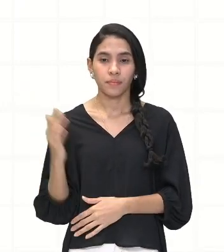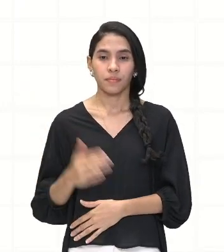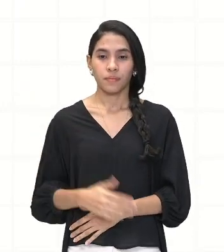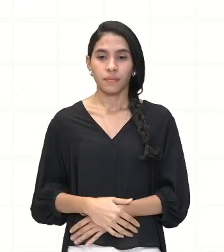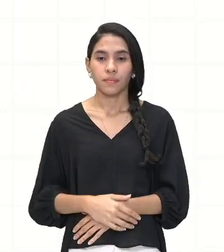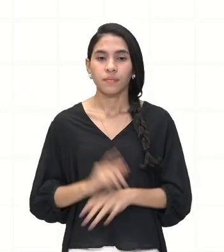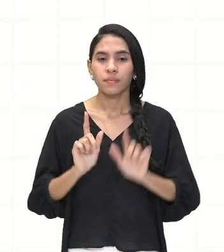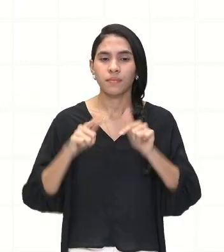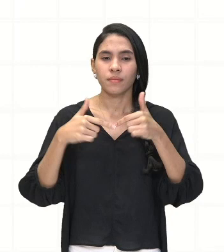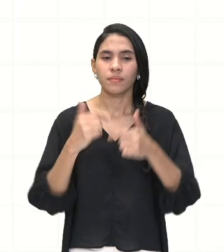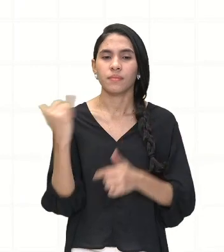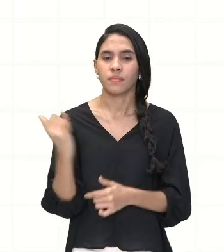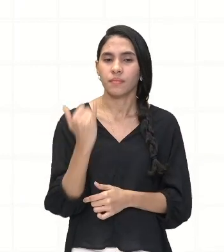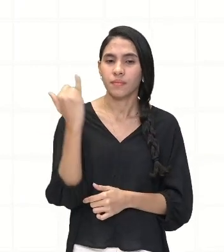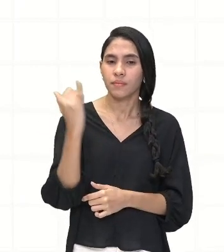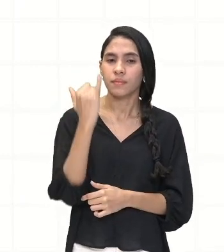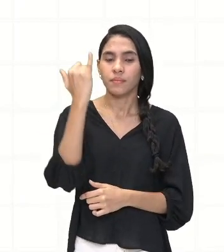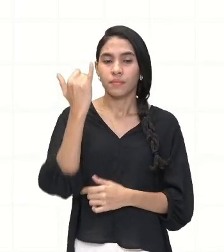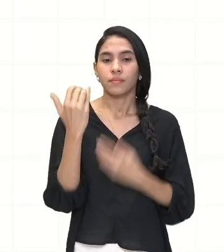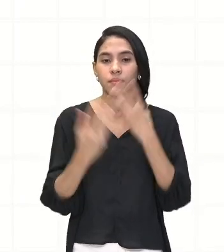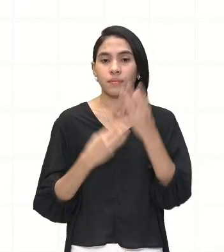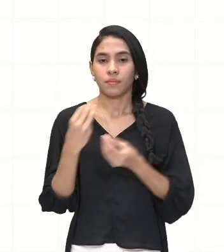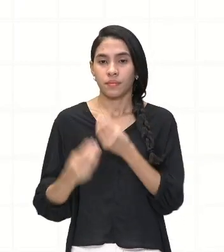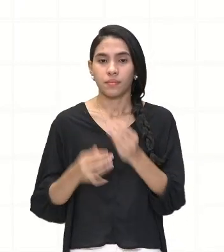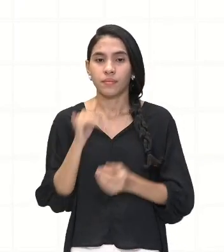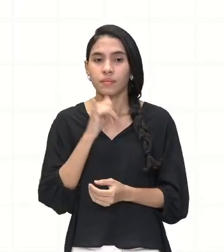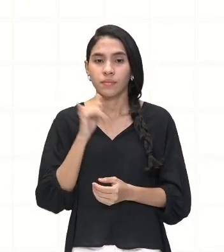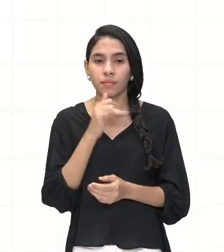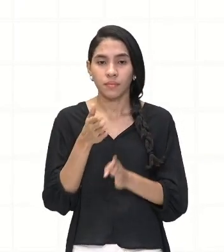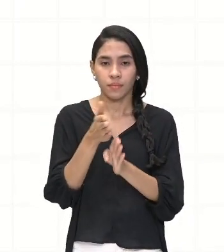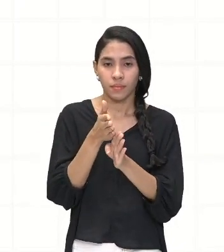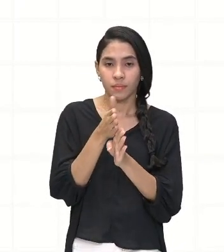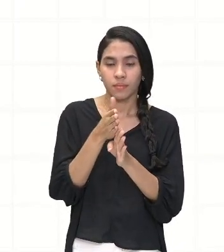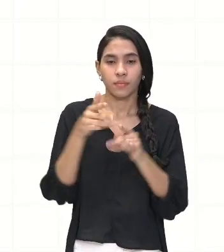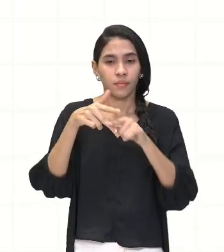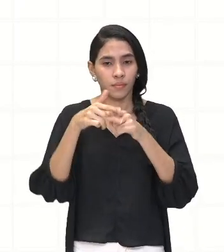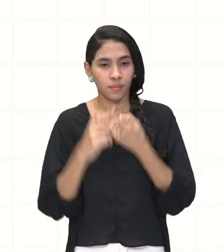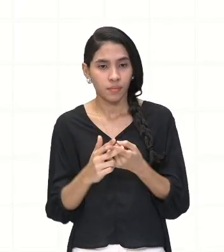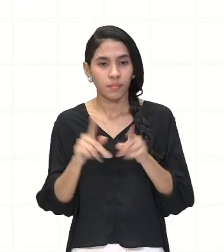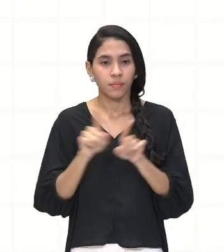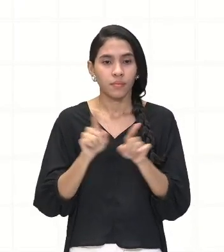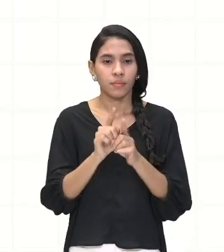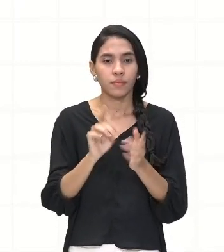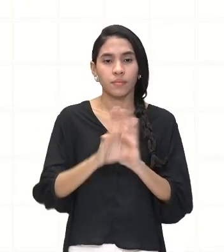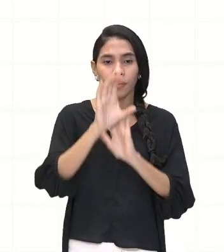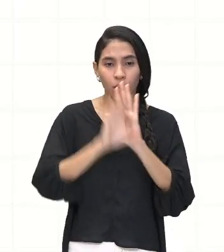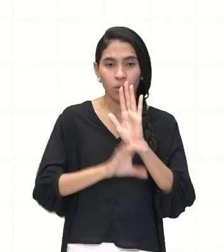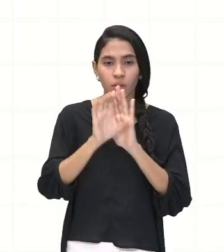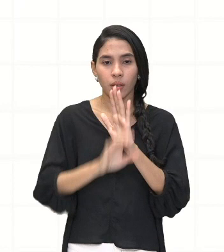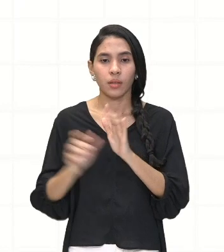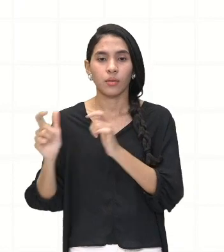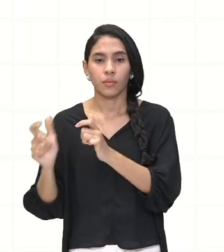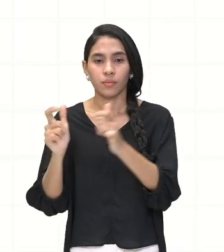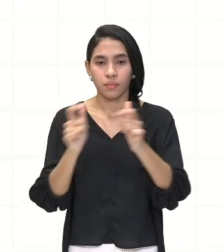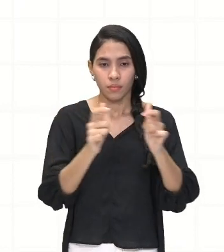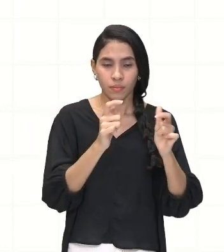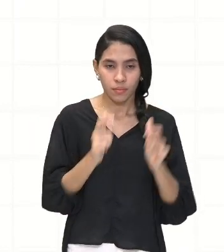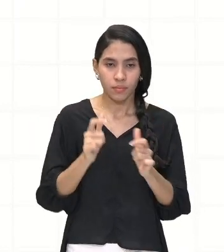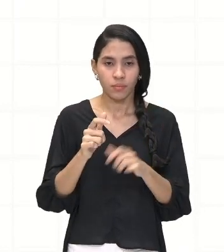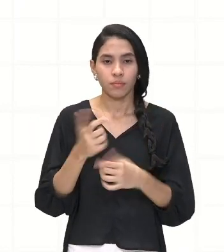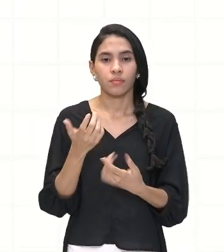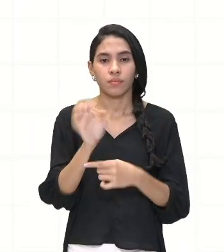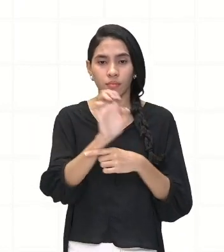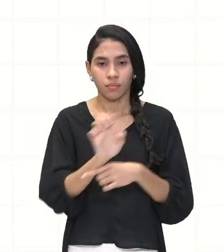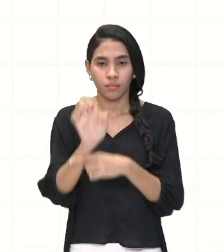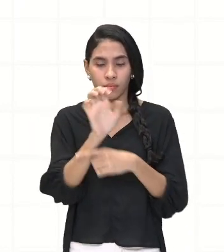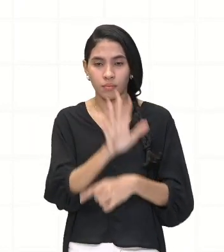papel importante na reconfiguração das fronteiras e na definição dos territórios dos estados nacionais.